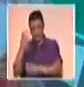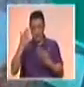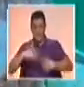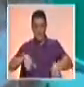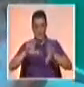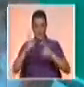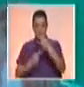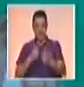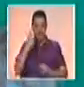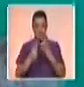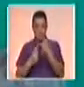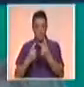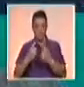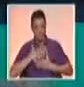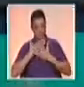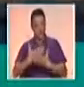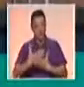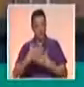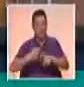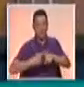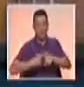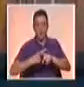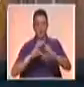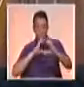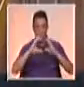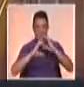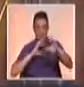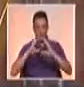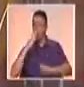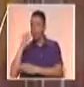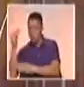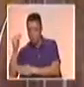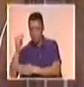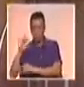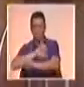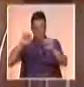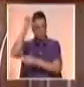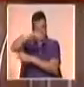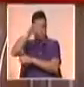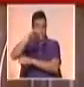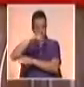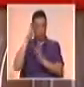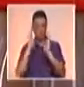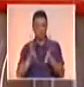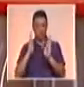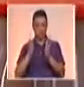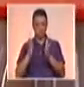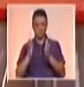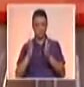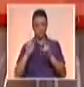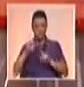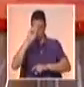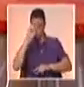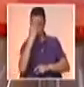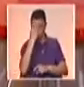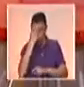mas alguns mostram alguns interesse mostram essa em aprender. Vontade. Sim, sim, sim. E já vão comunicando também com os alunos deles, ou não? Sim, sim. Há realmente esse esforço